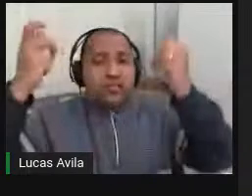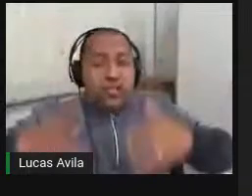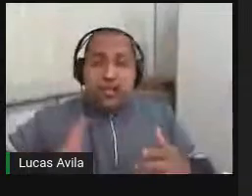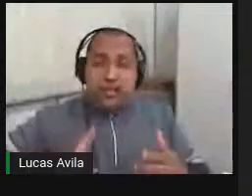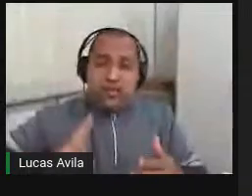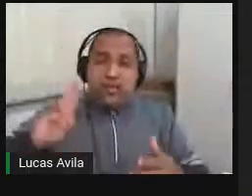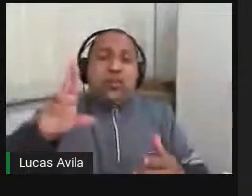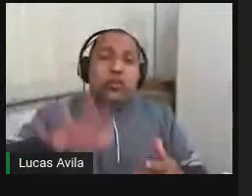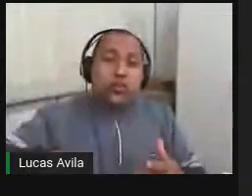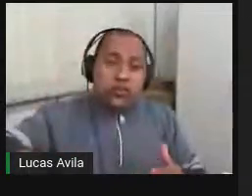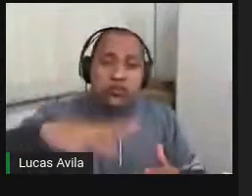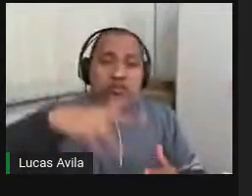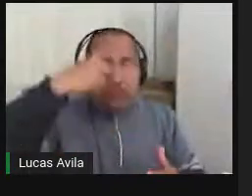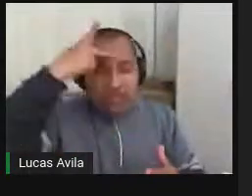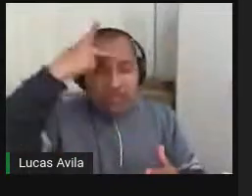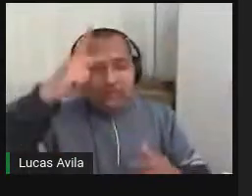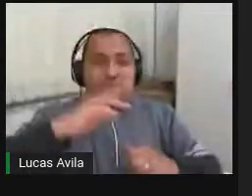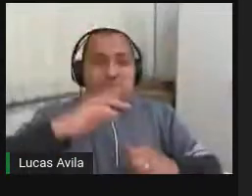demais Paraninfos.